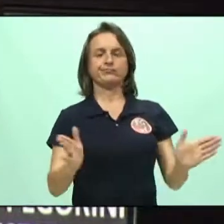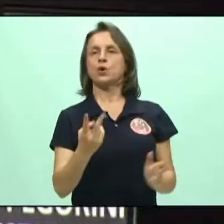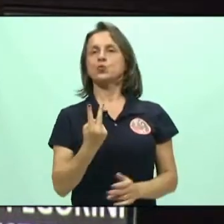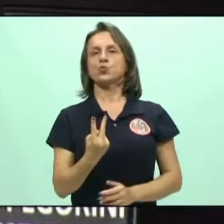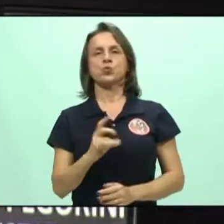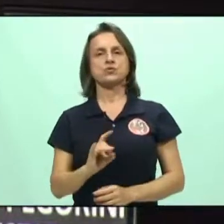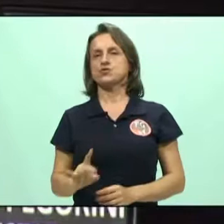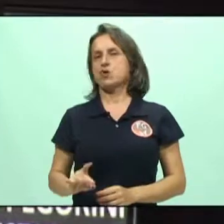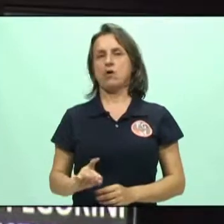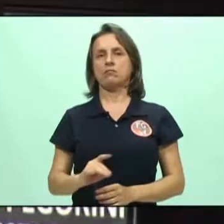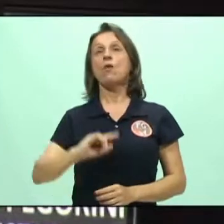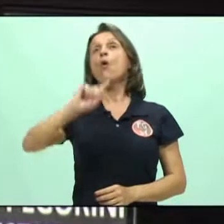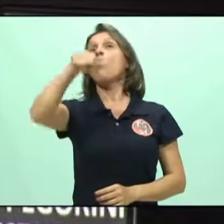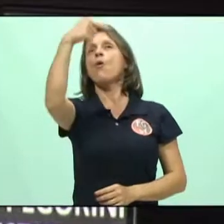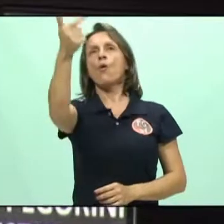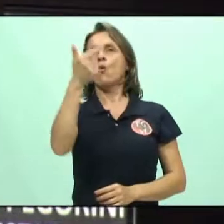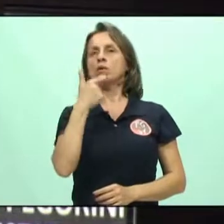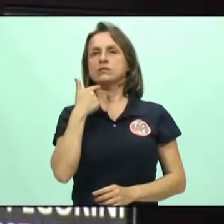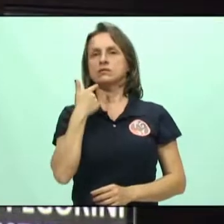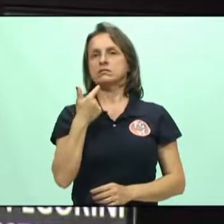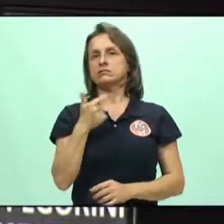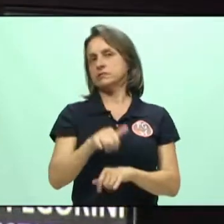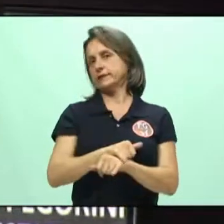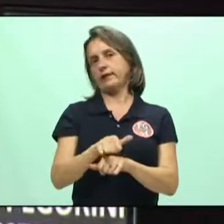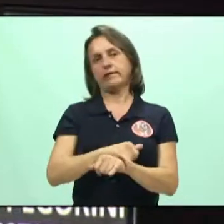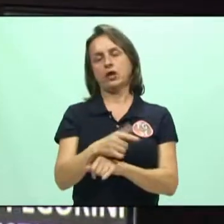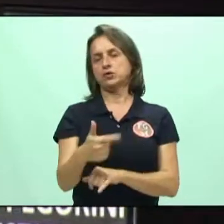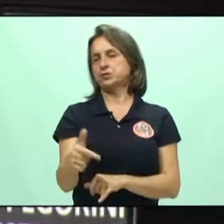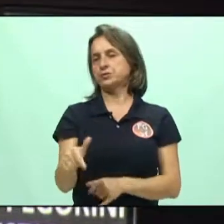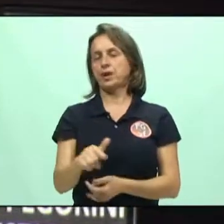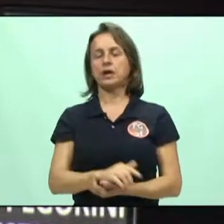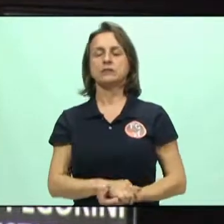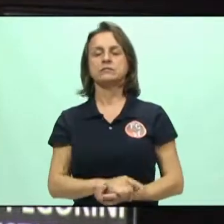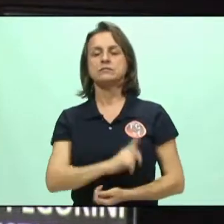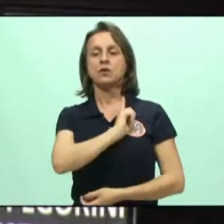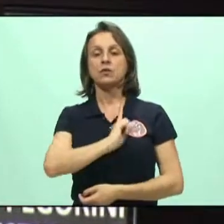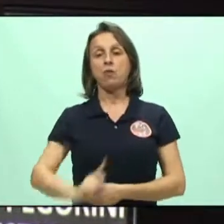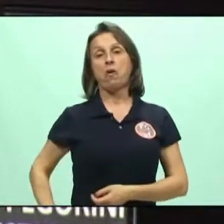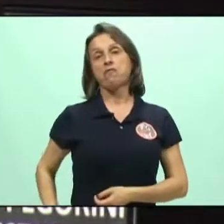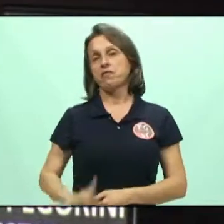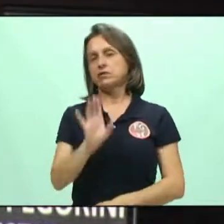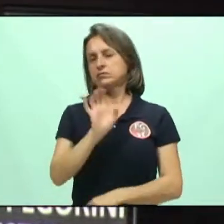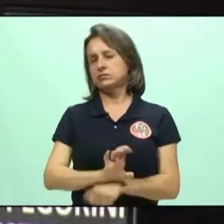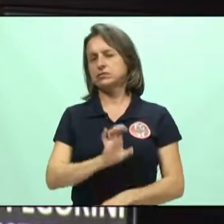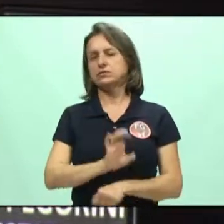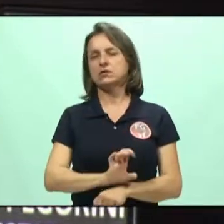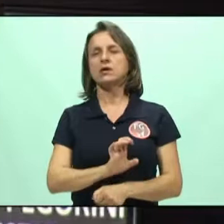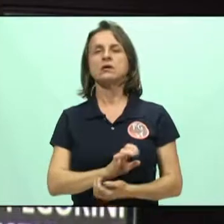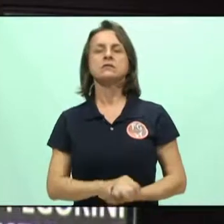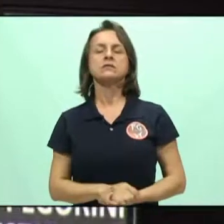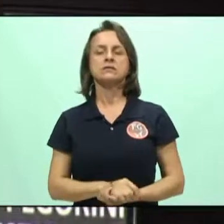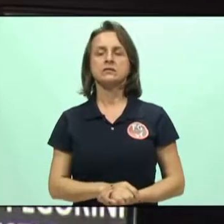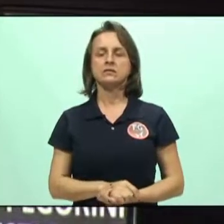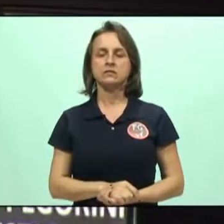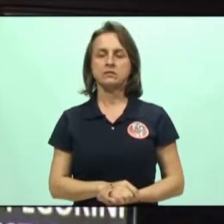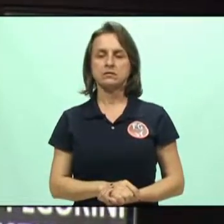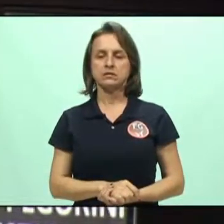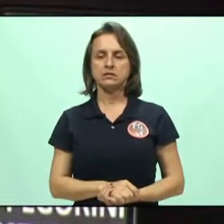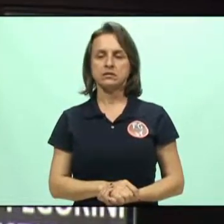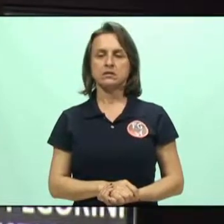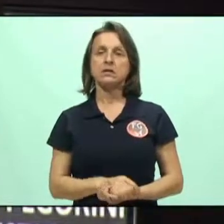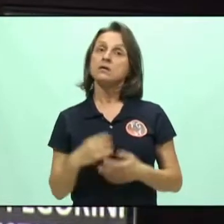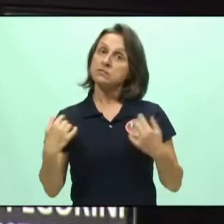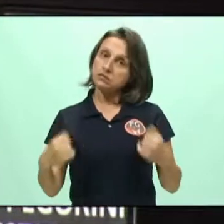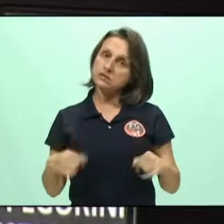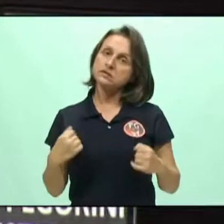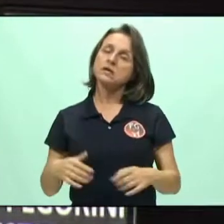então assim que o Governo dos Estados até deveria a gente encaminhar